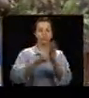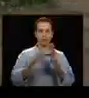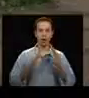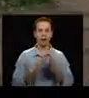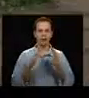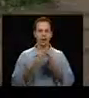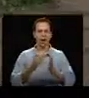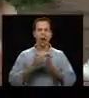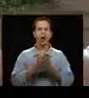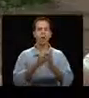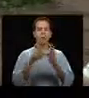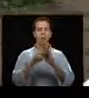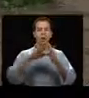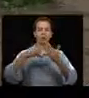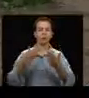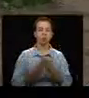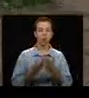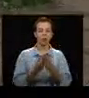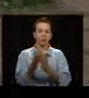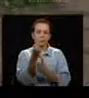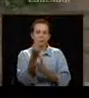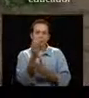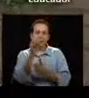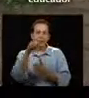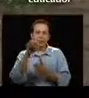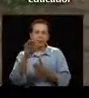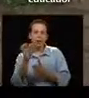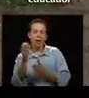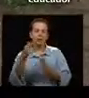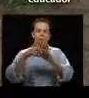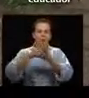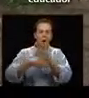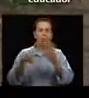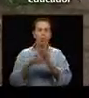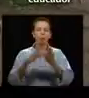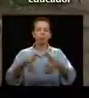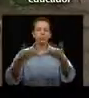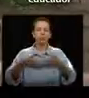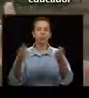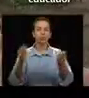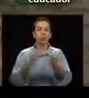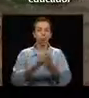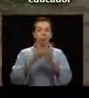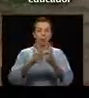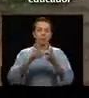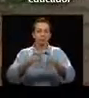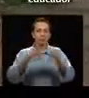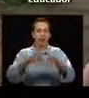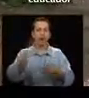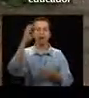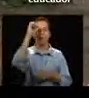casa, eles levam daqui da escola algumas sementes. Cenoura, beterraba, das hortaliças que eles já cultivam